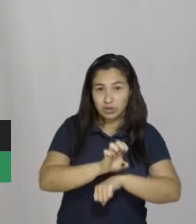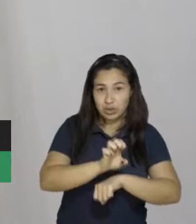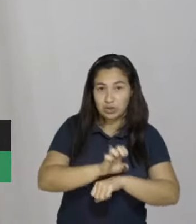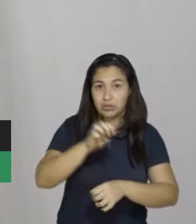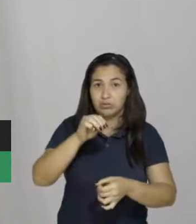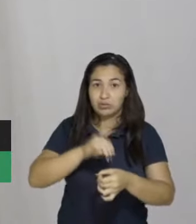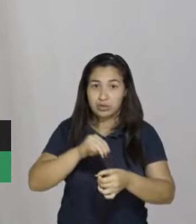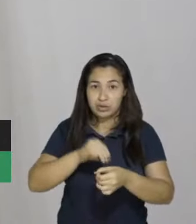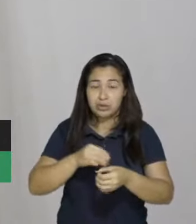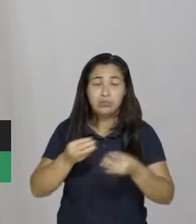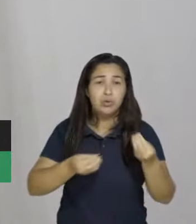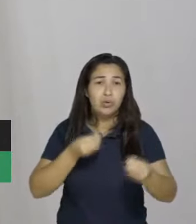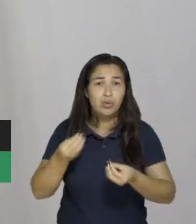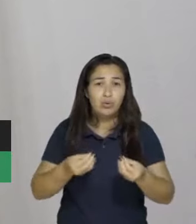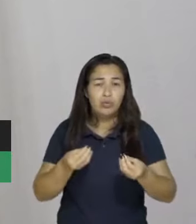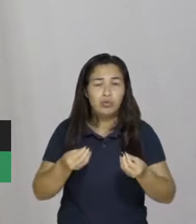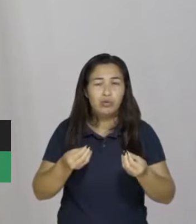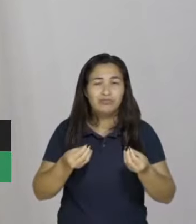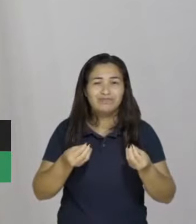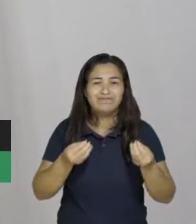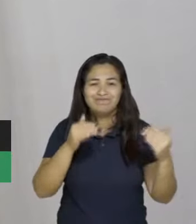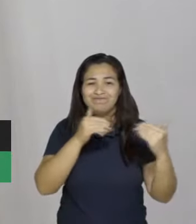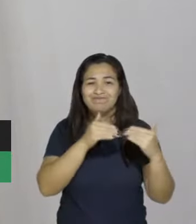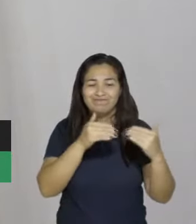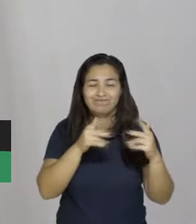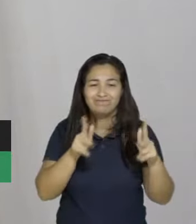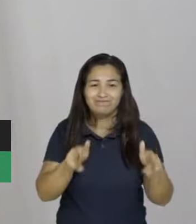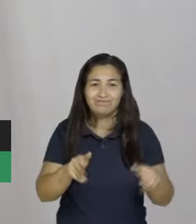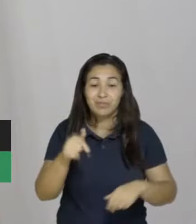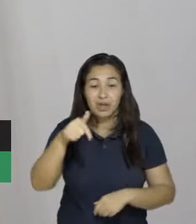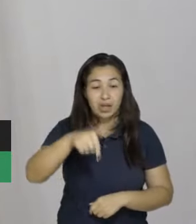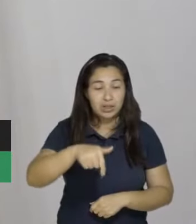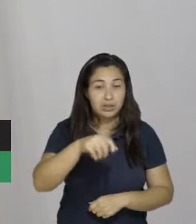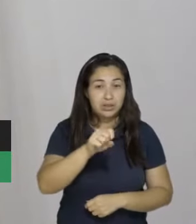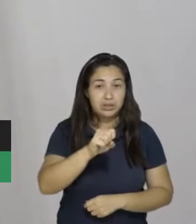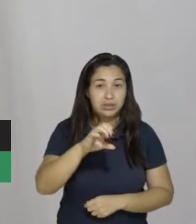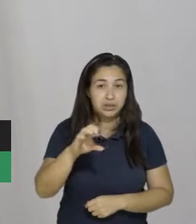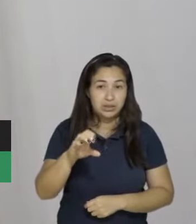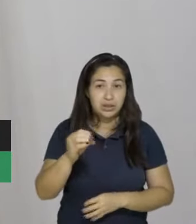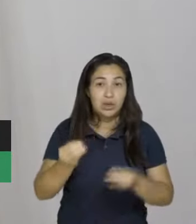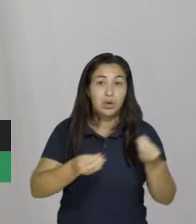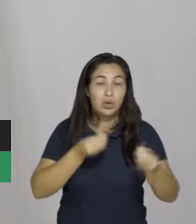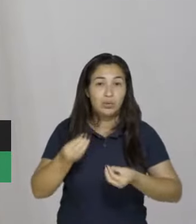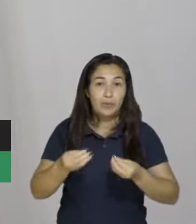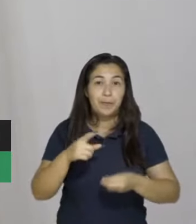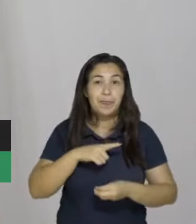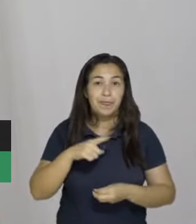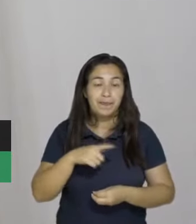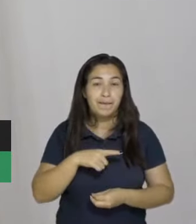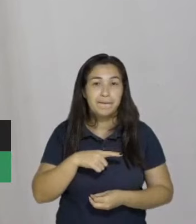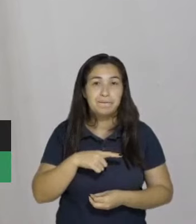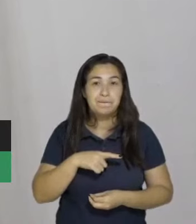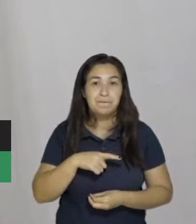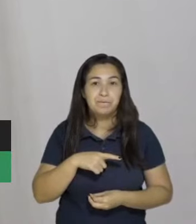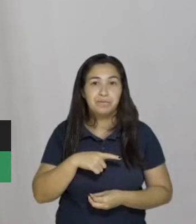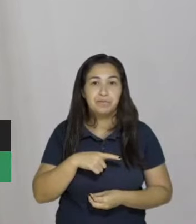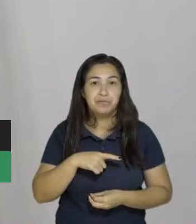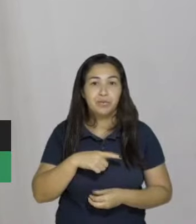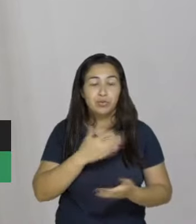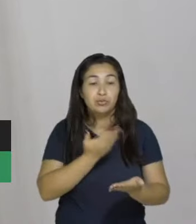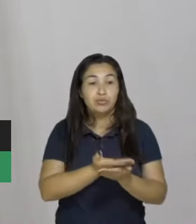tendência foi muito parecida. Aqui em Santa Catarina, nós temos uma previsão de um